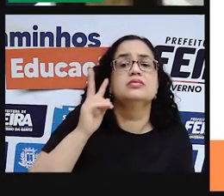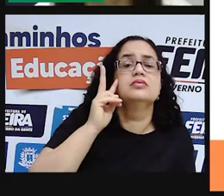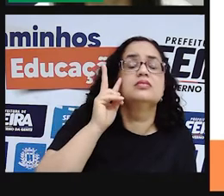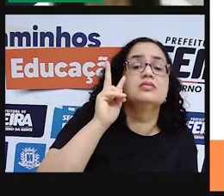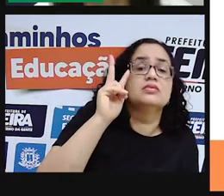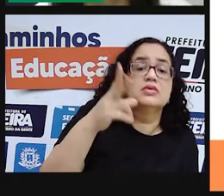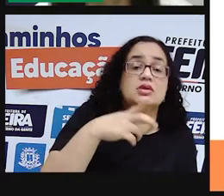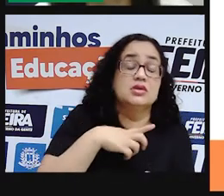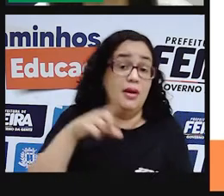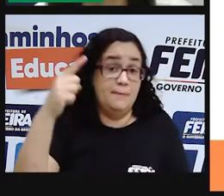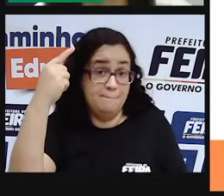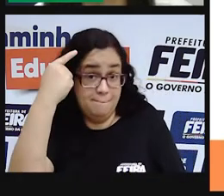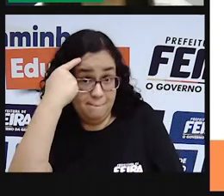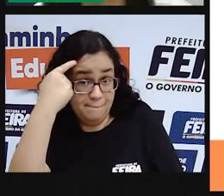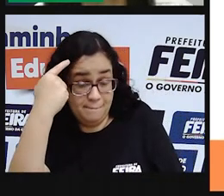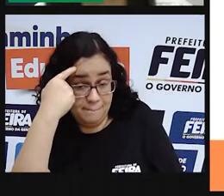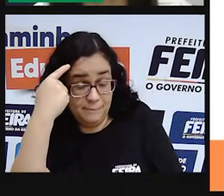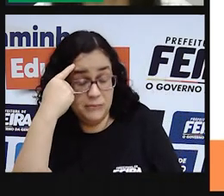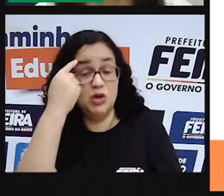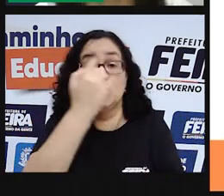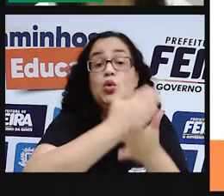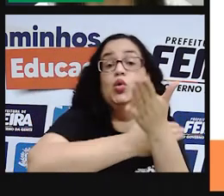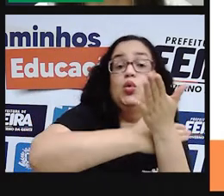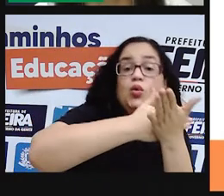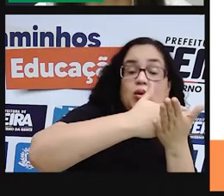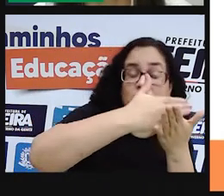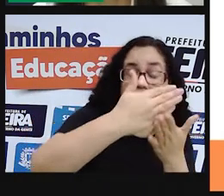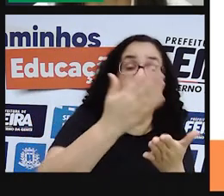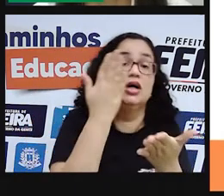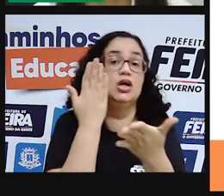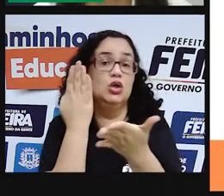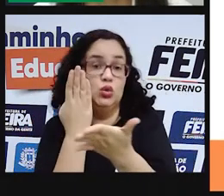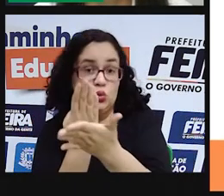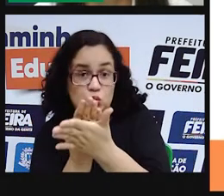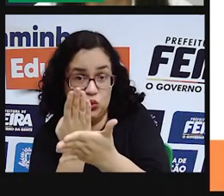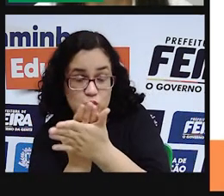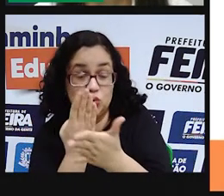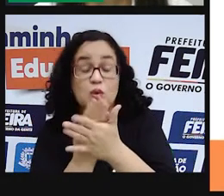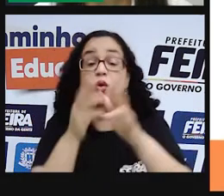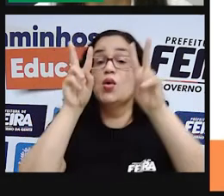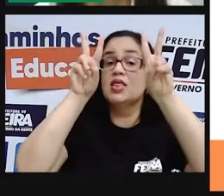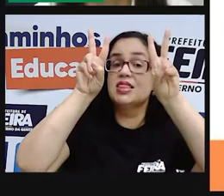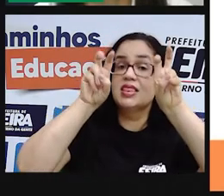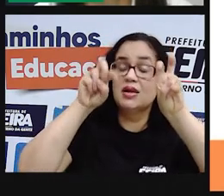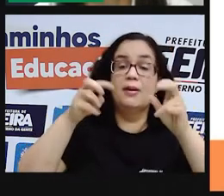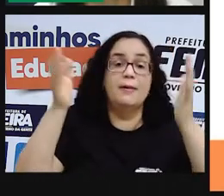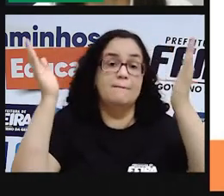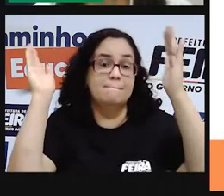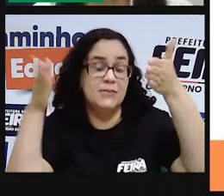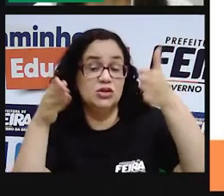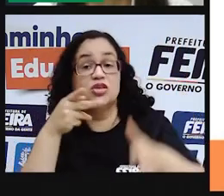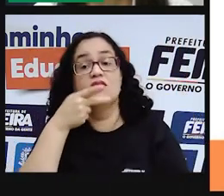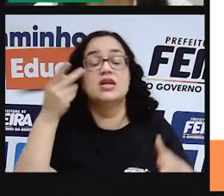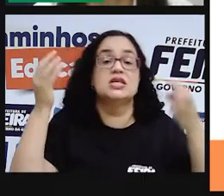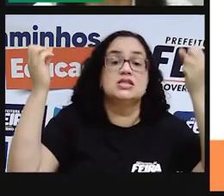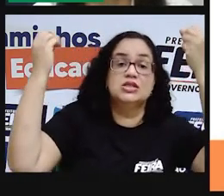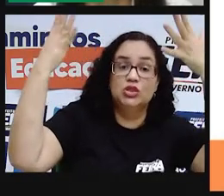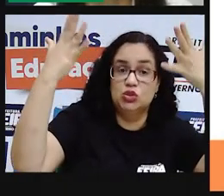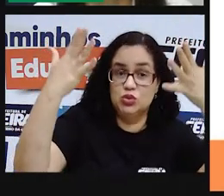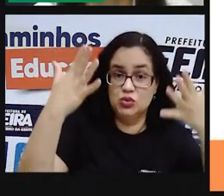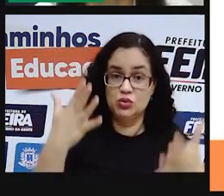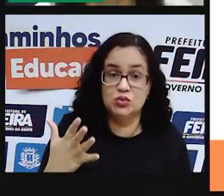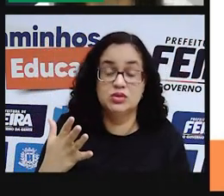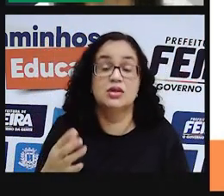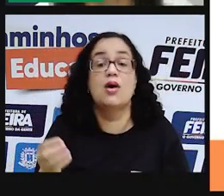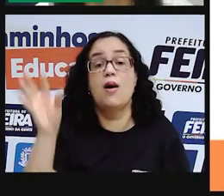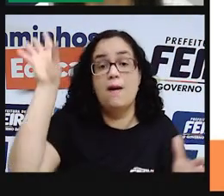dessa reflexão, a gente vai começar a estudar o nosso tema de hoje, né? Falando mais uma vez sobre